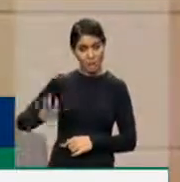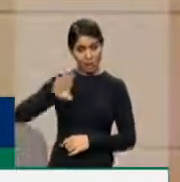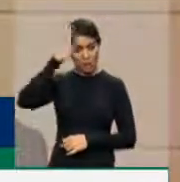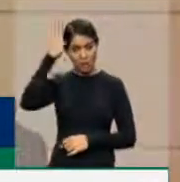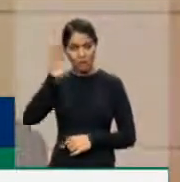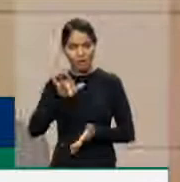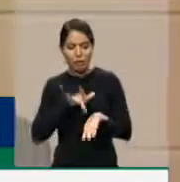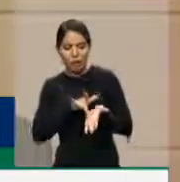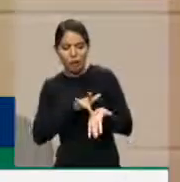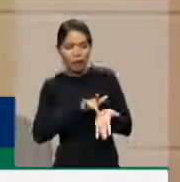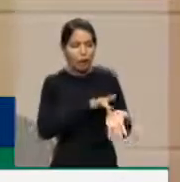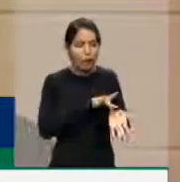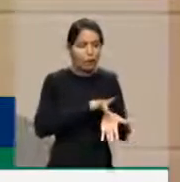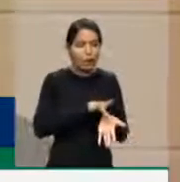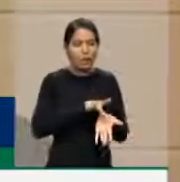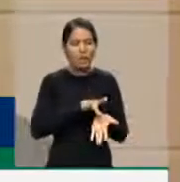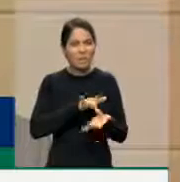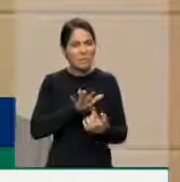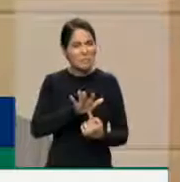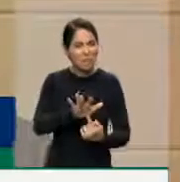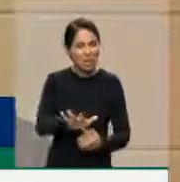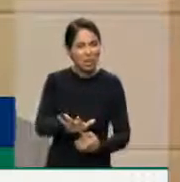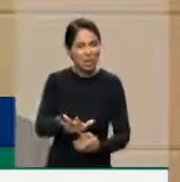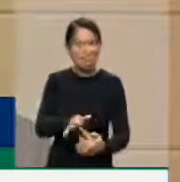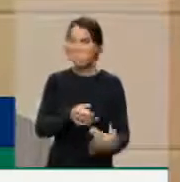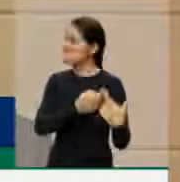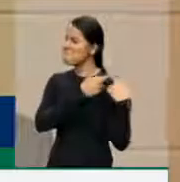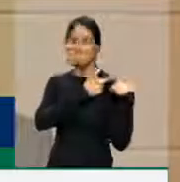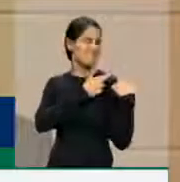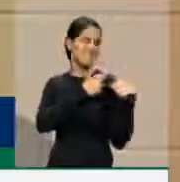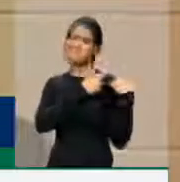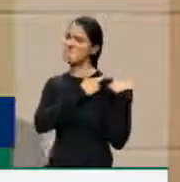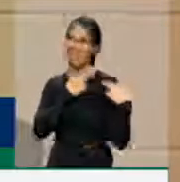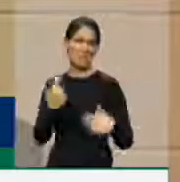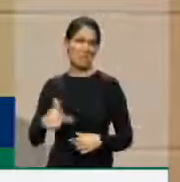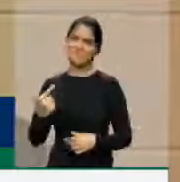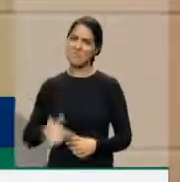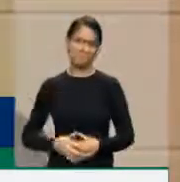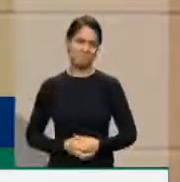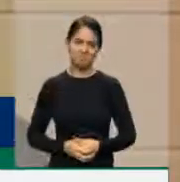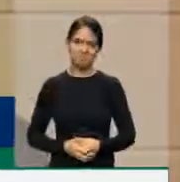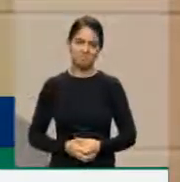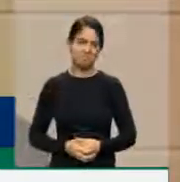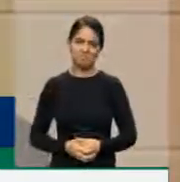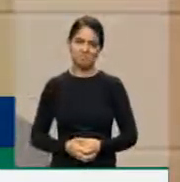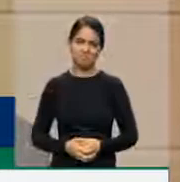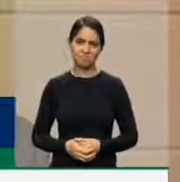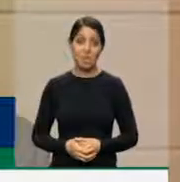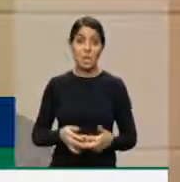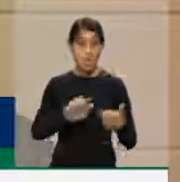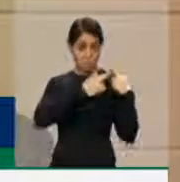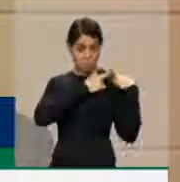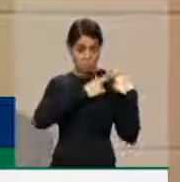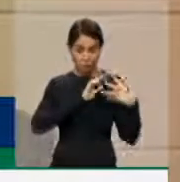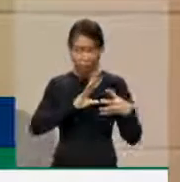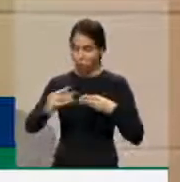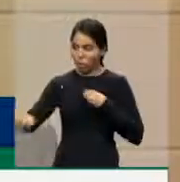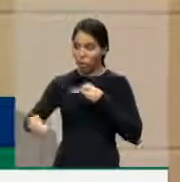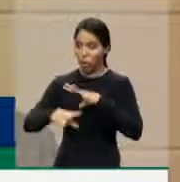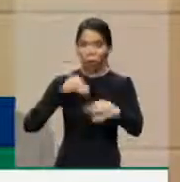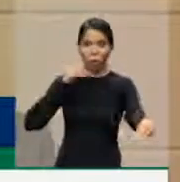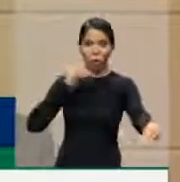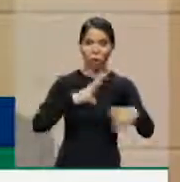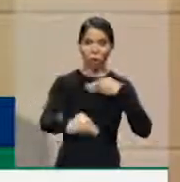que fazer. É um presidente irresponsável e que foge das suas responsabilidades como o